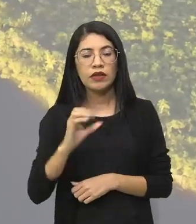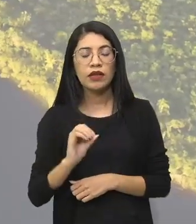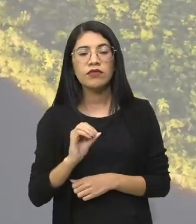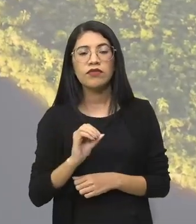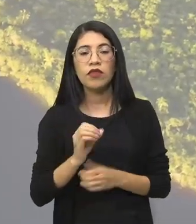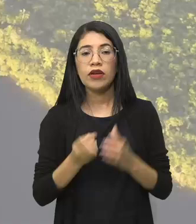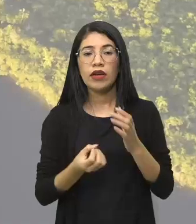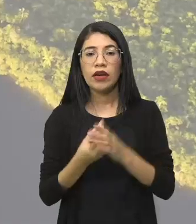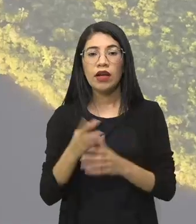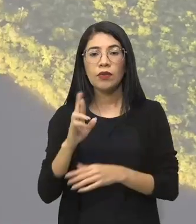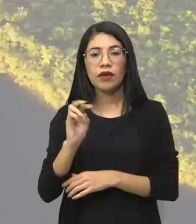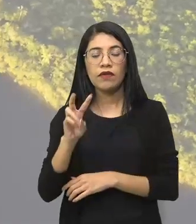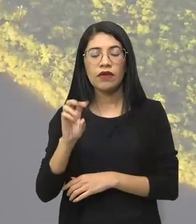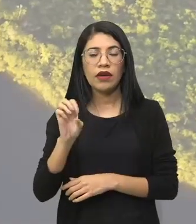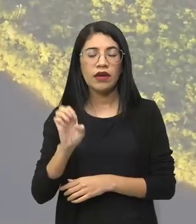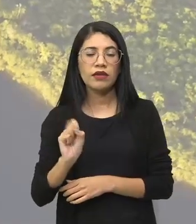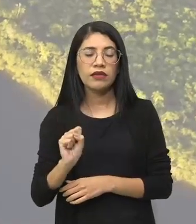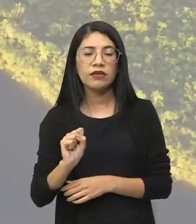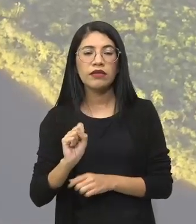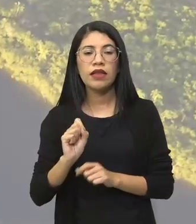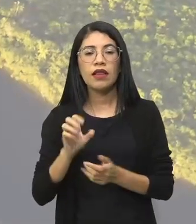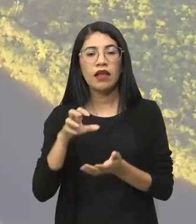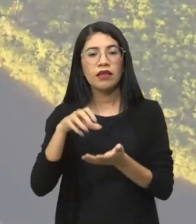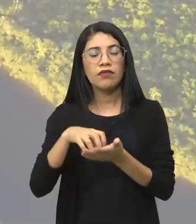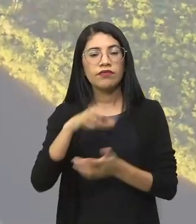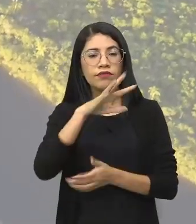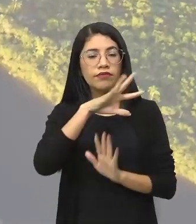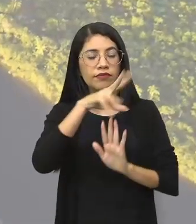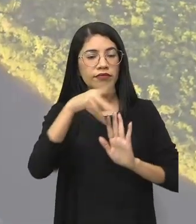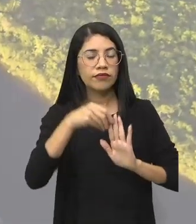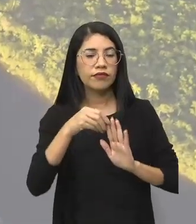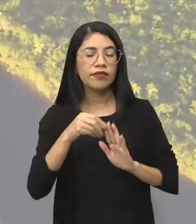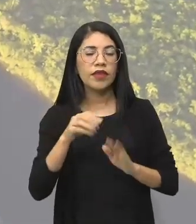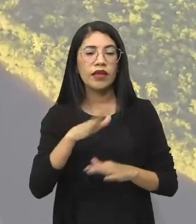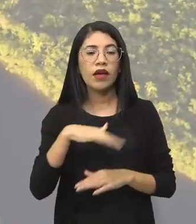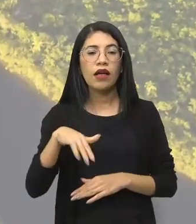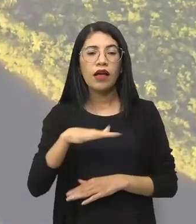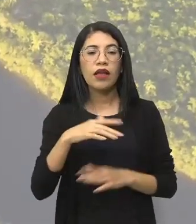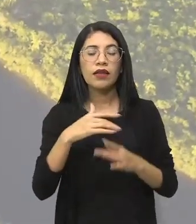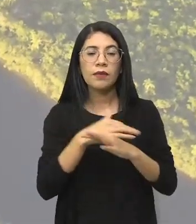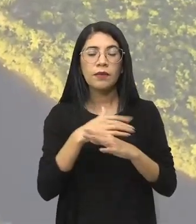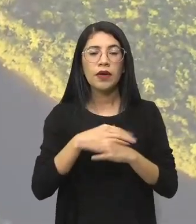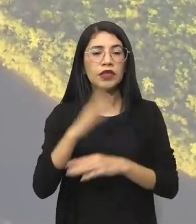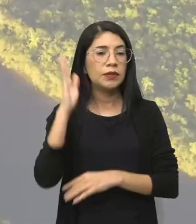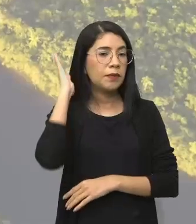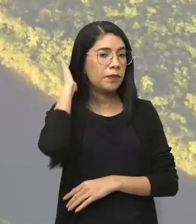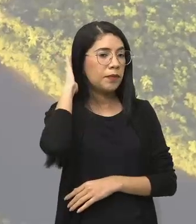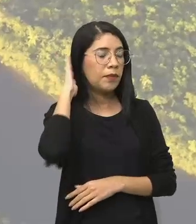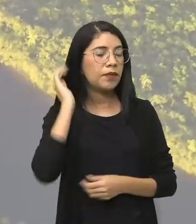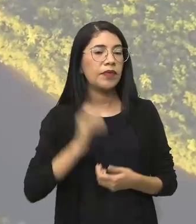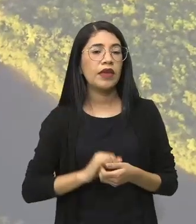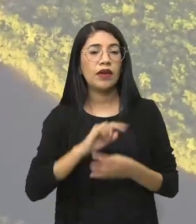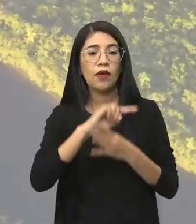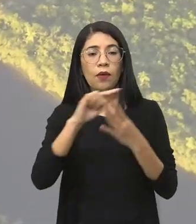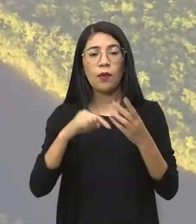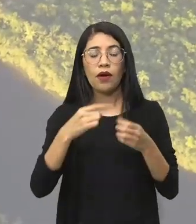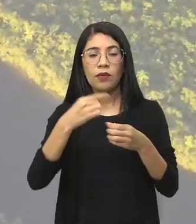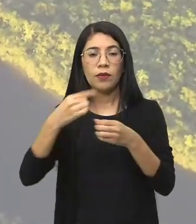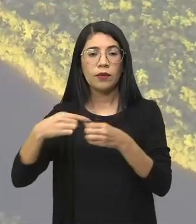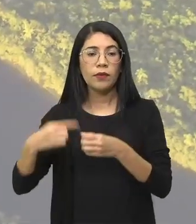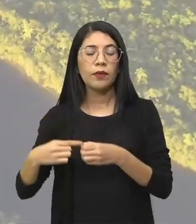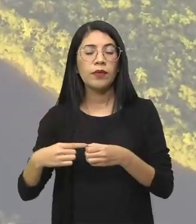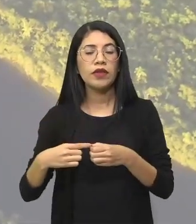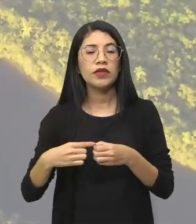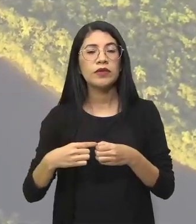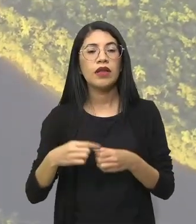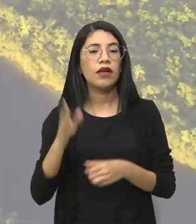Vida Silvestre Metrópole da Amazônia, localizado na região metropolitana de Belém, abrangendo 4 municípios brasileiros do estado